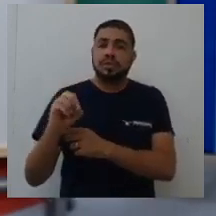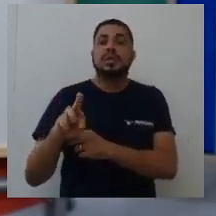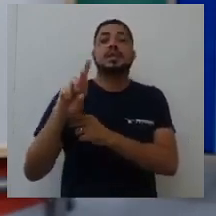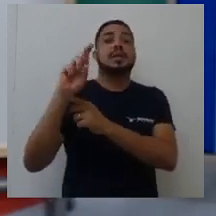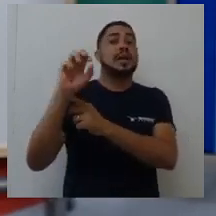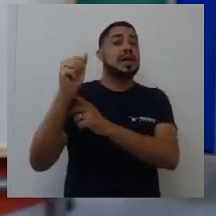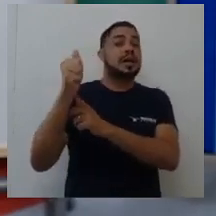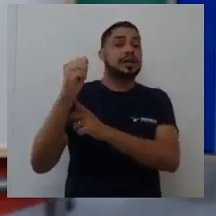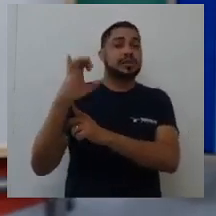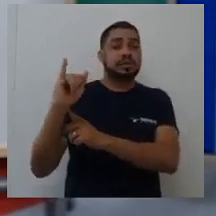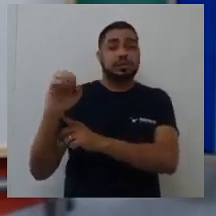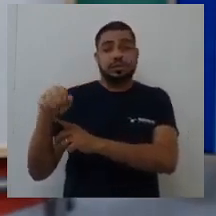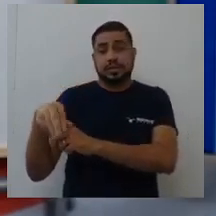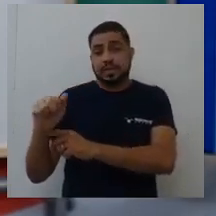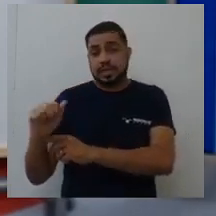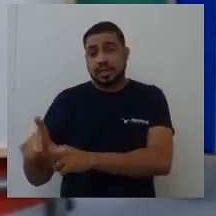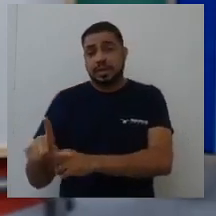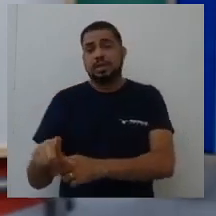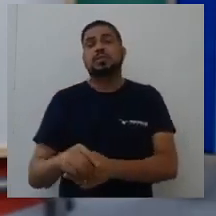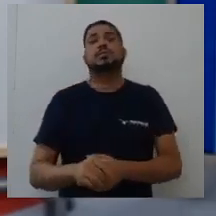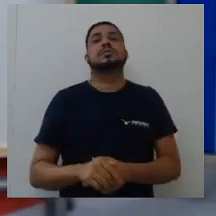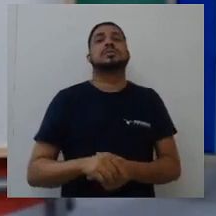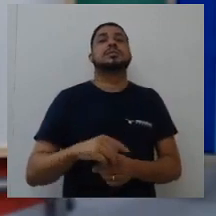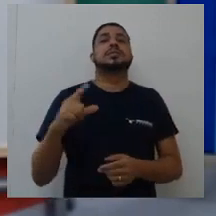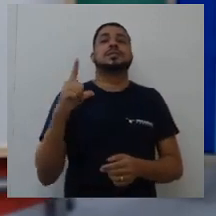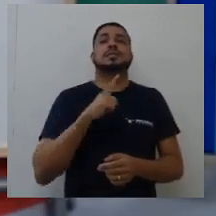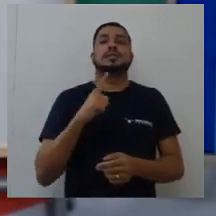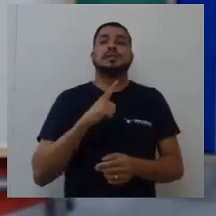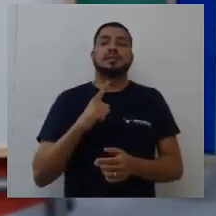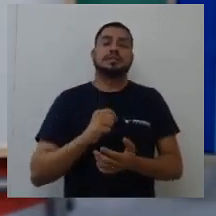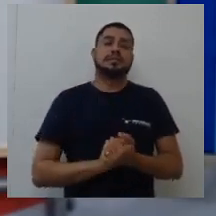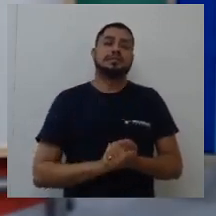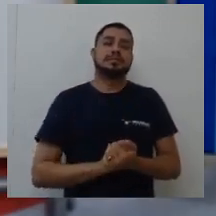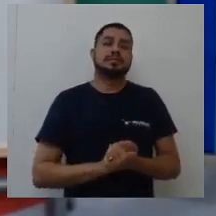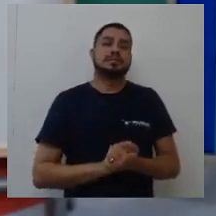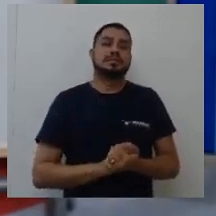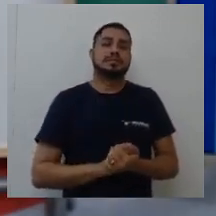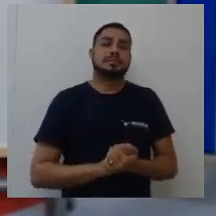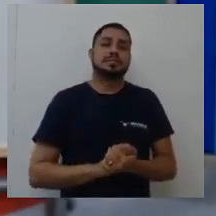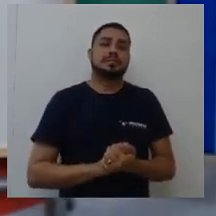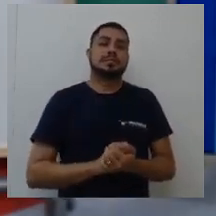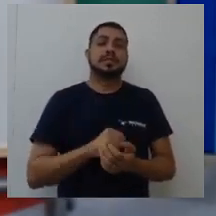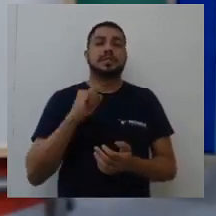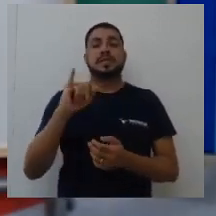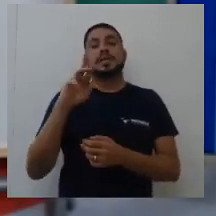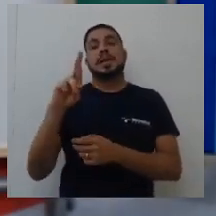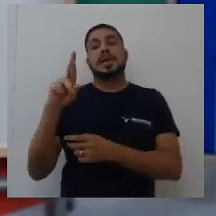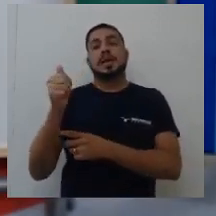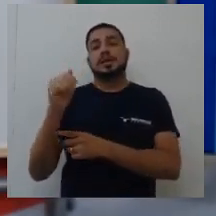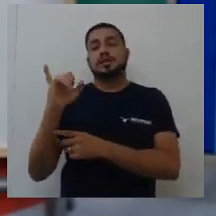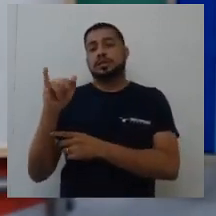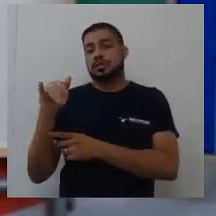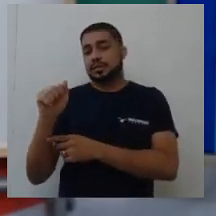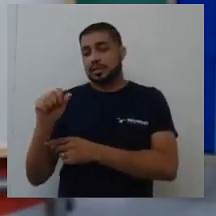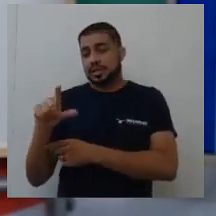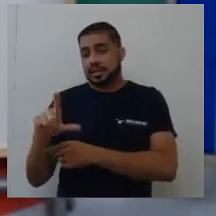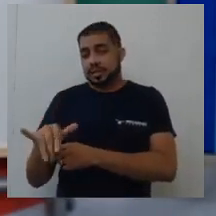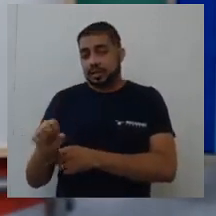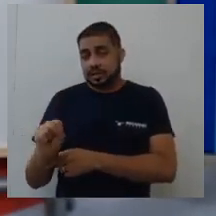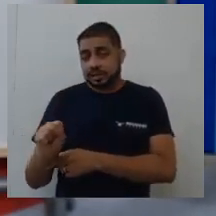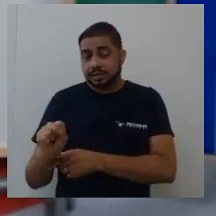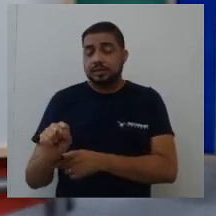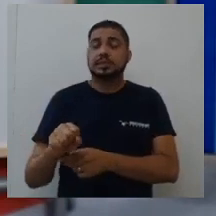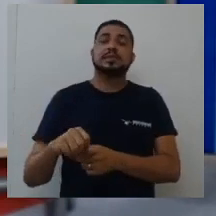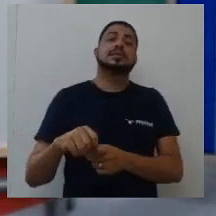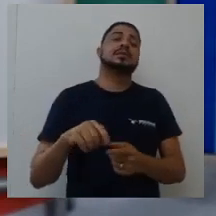racionais, ok? De quociente. Aí nós temos aqui os irracionais aqui, tá? E